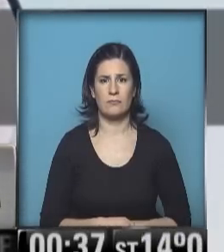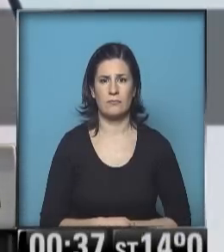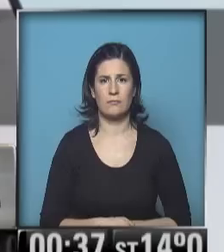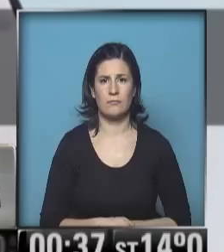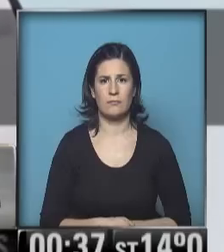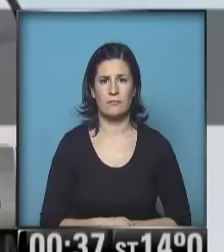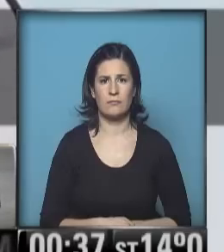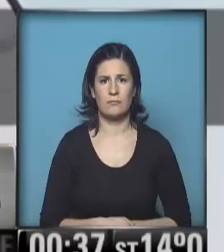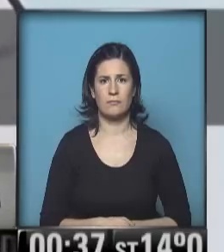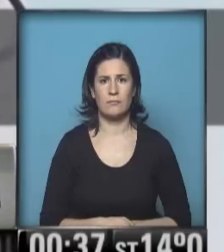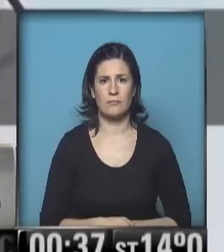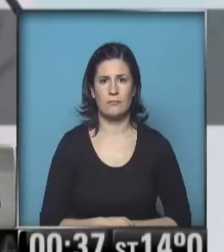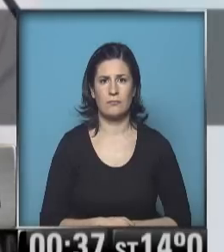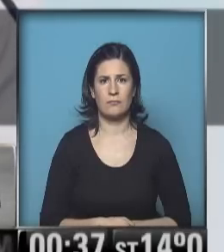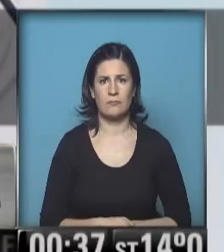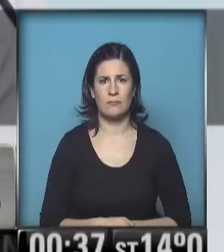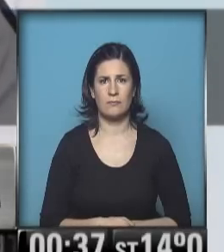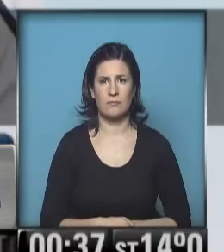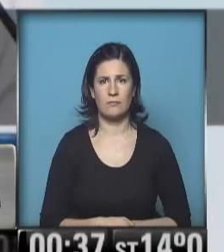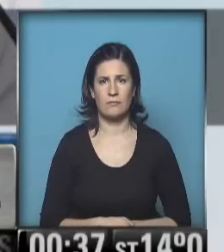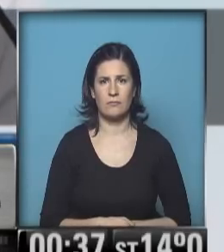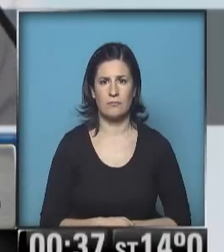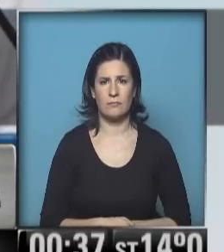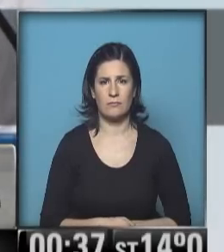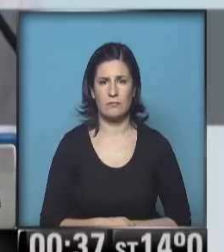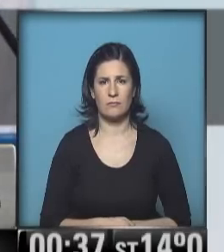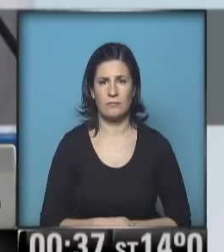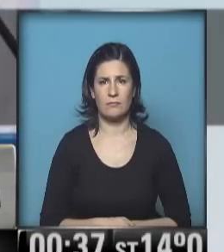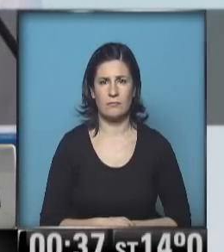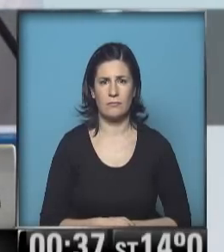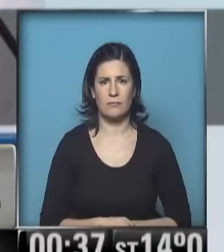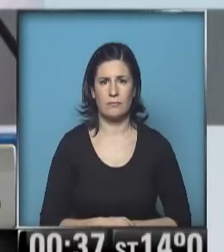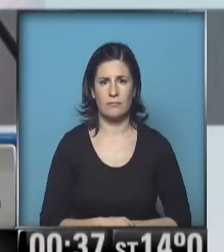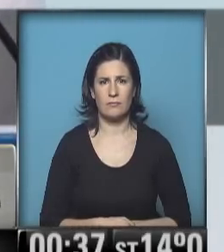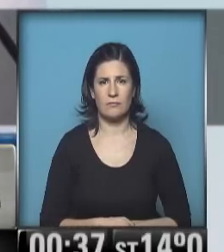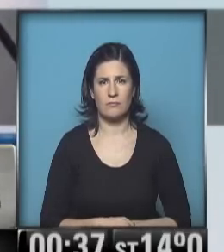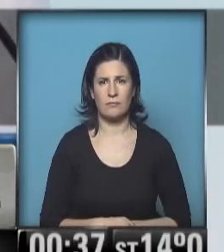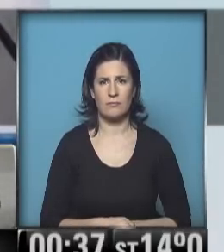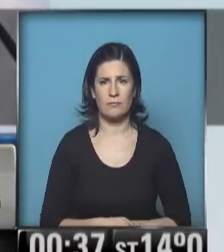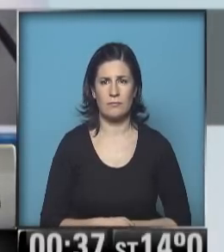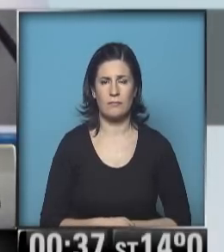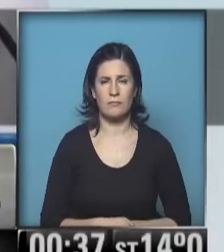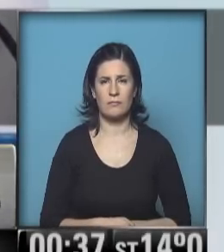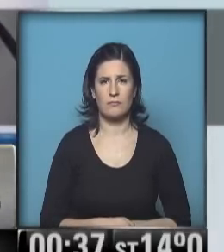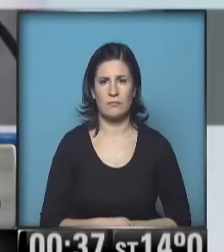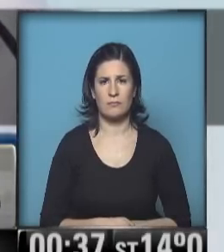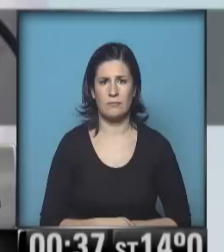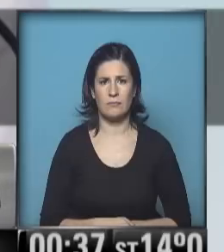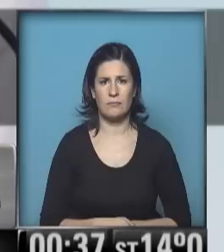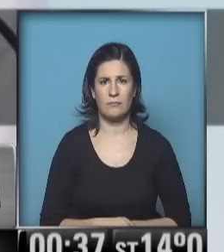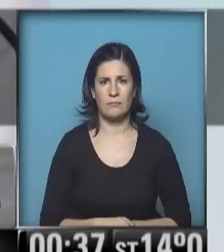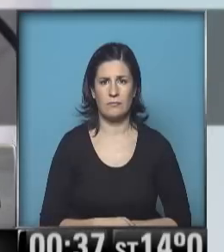primeiro lugar, não são promessas, são compromissos. E esses compromissos, eles